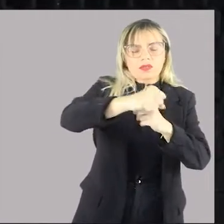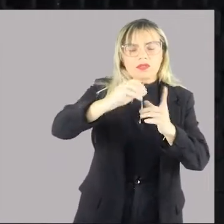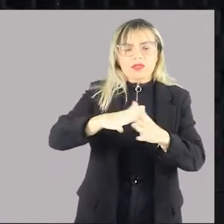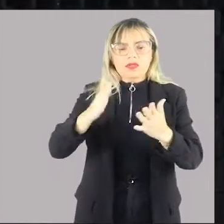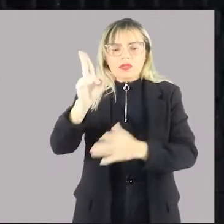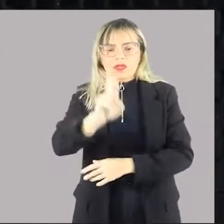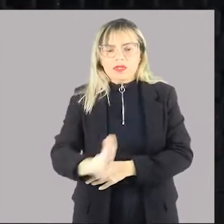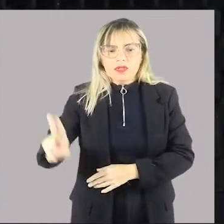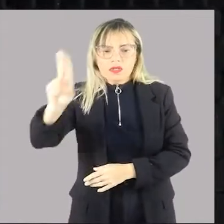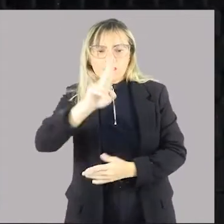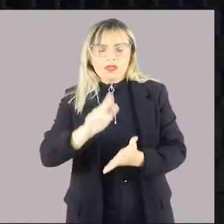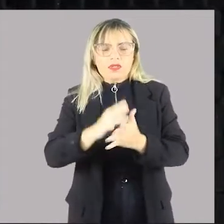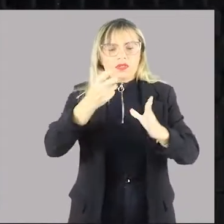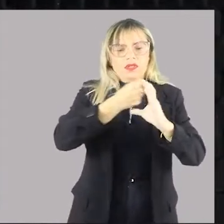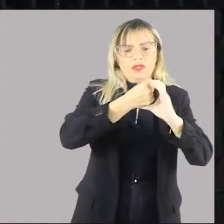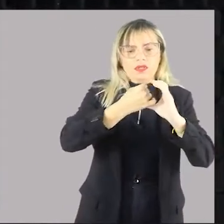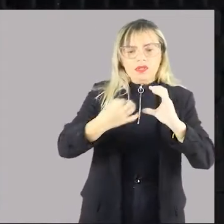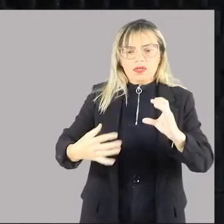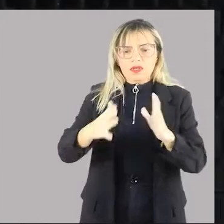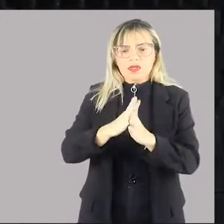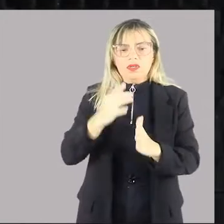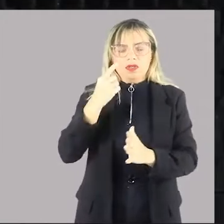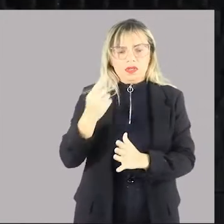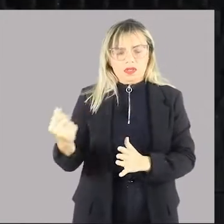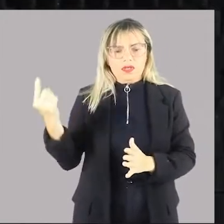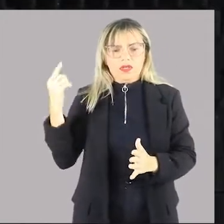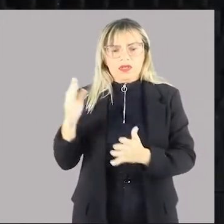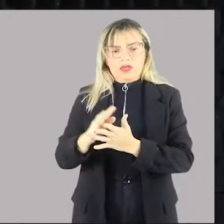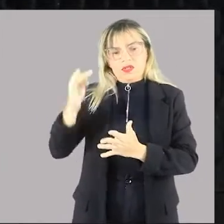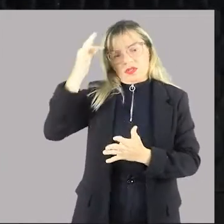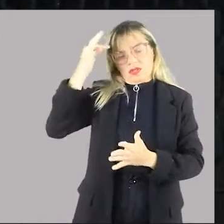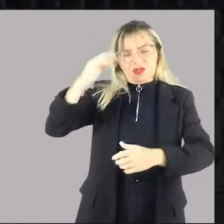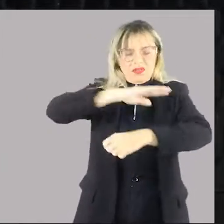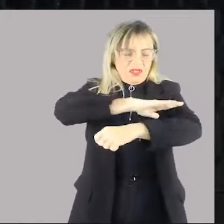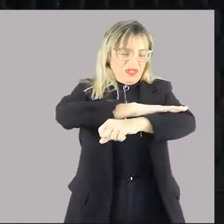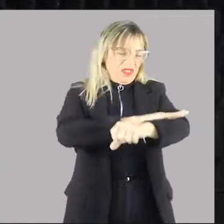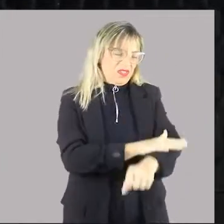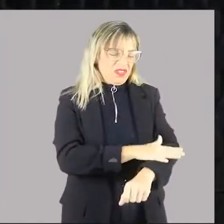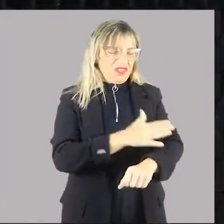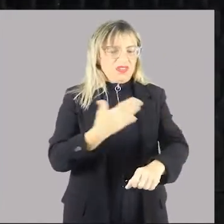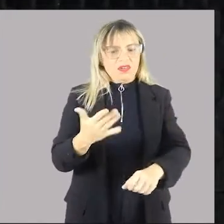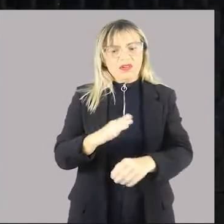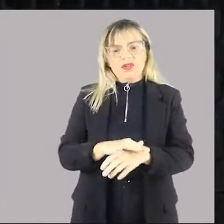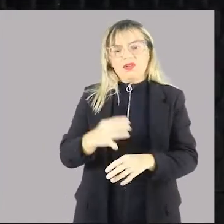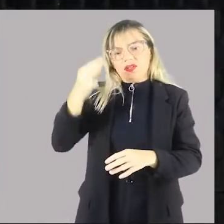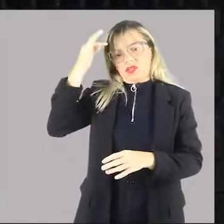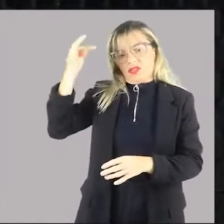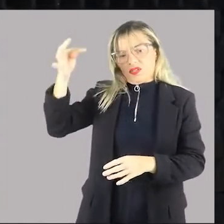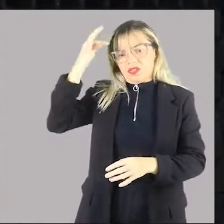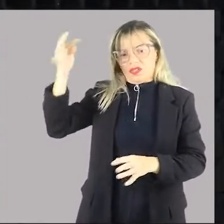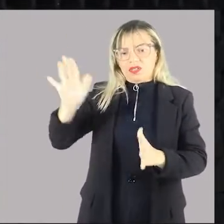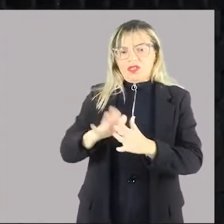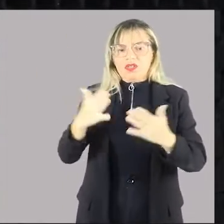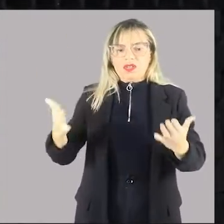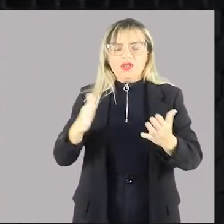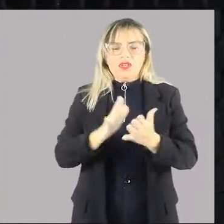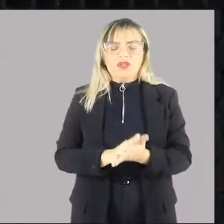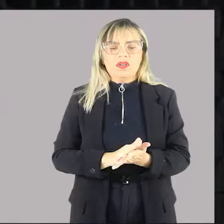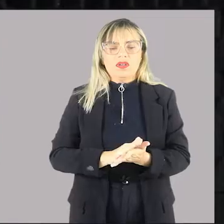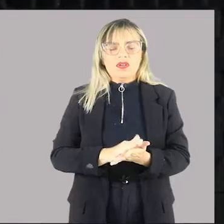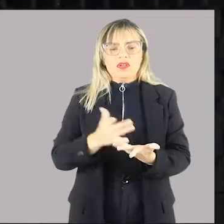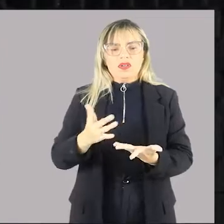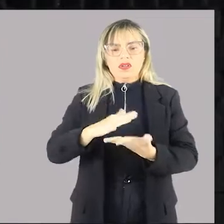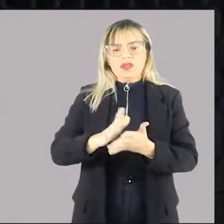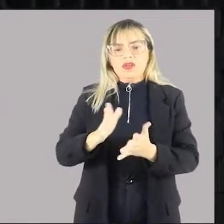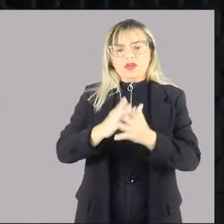ele usa esse critério, essa teoria racial, dessa teoria basicamente etnocêntrica,